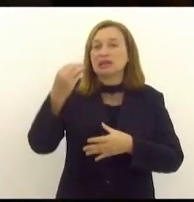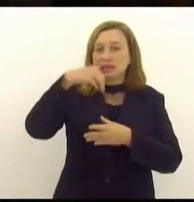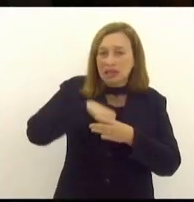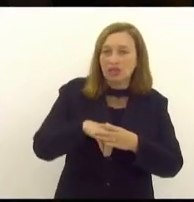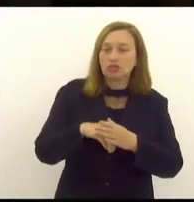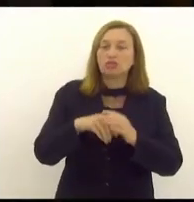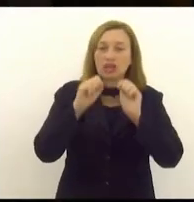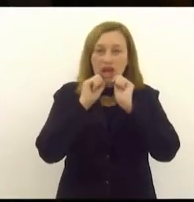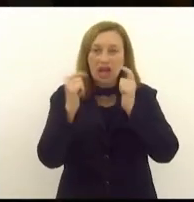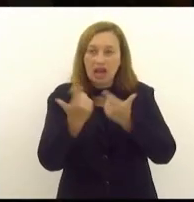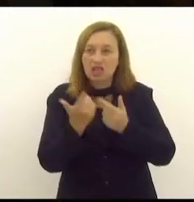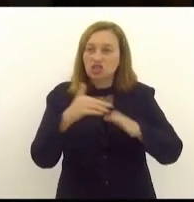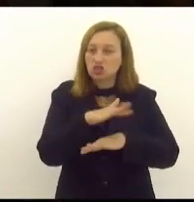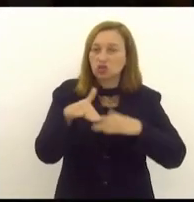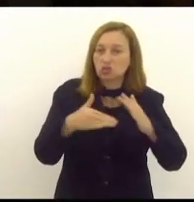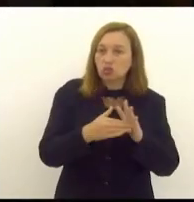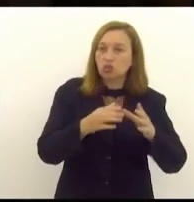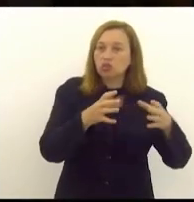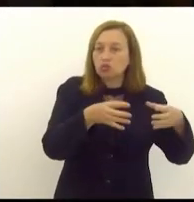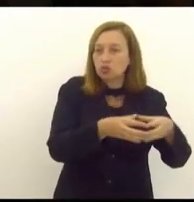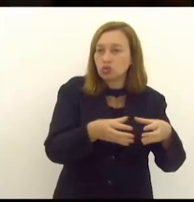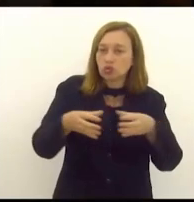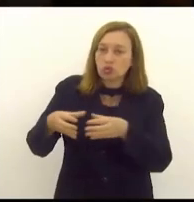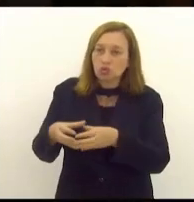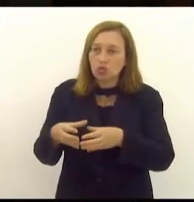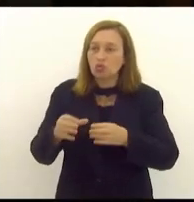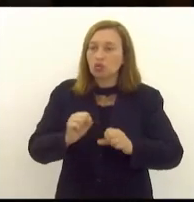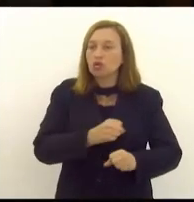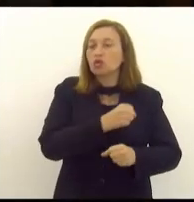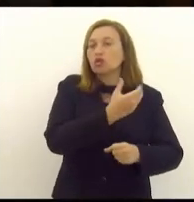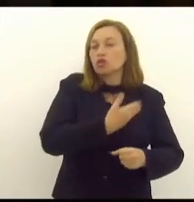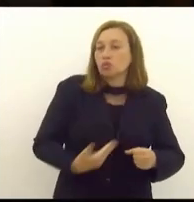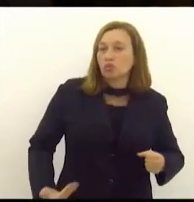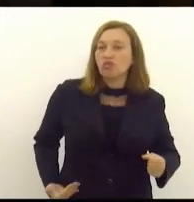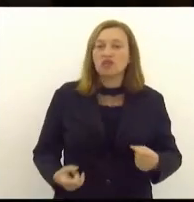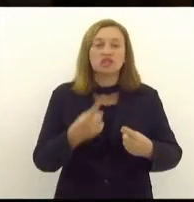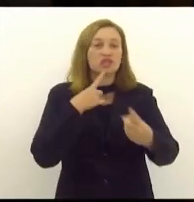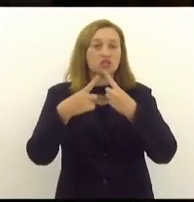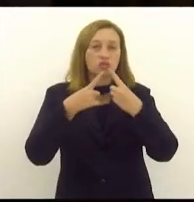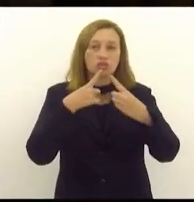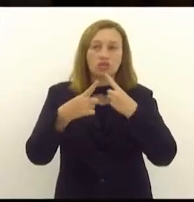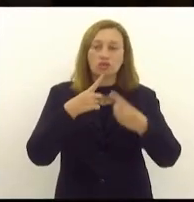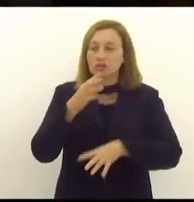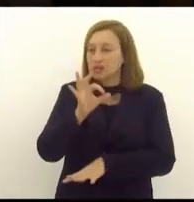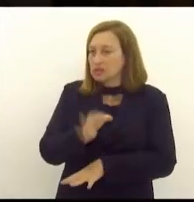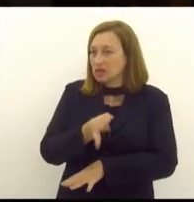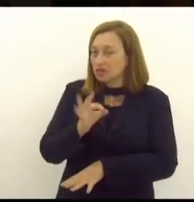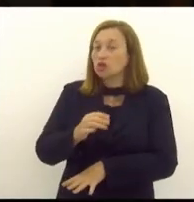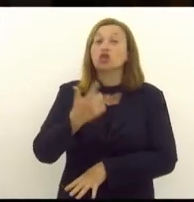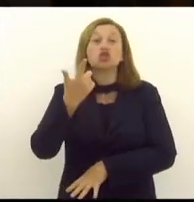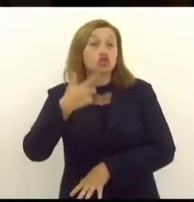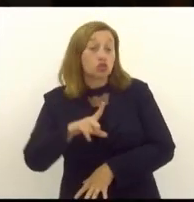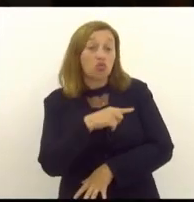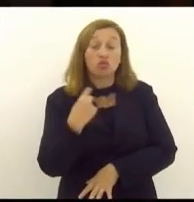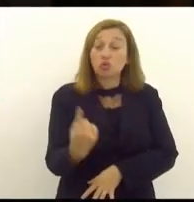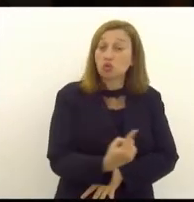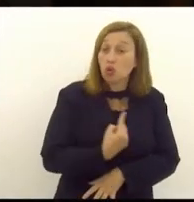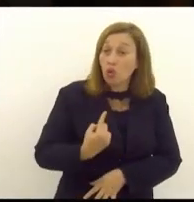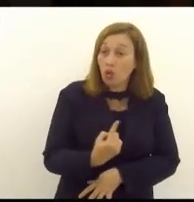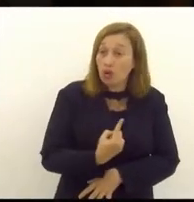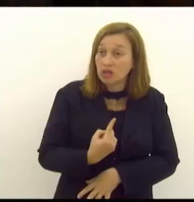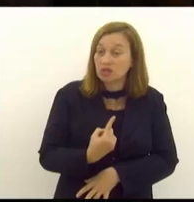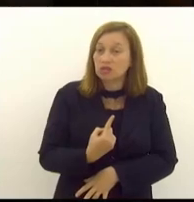Legislativa em todos os órgãos públicos a fazer esse debate concretamente nós de novo estamos